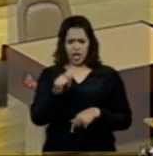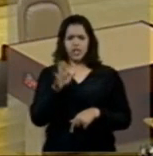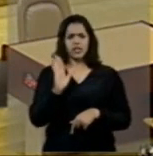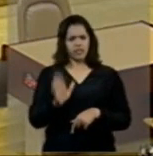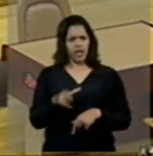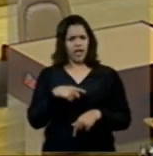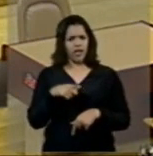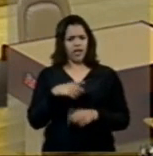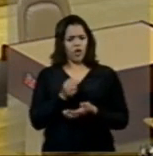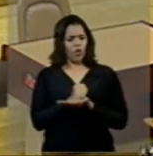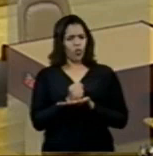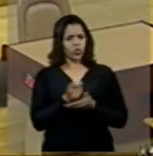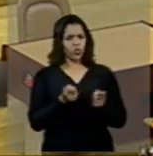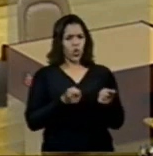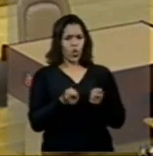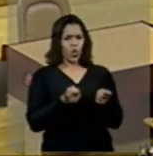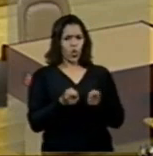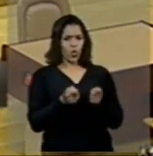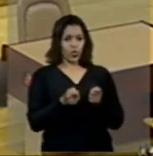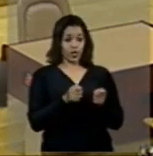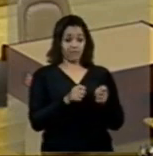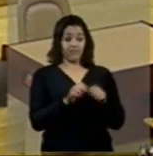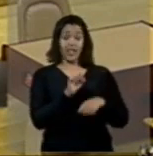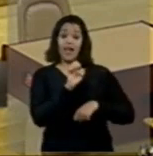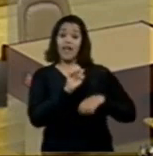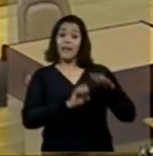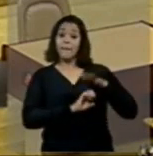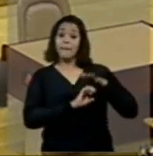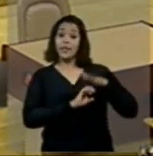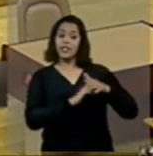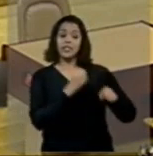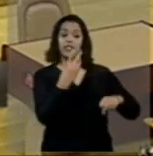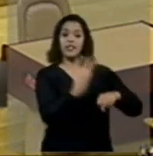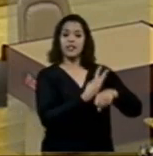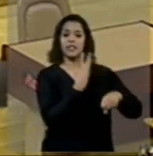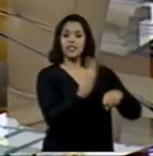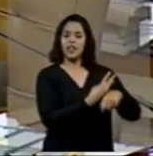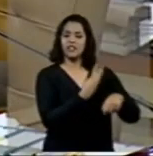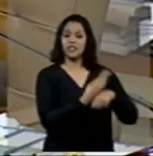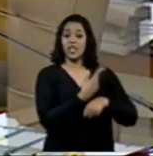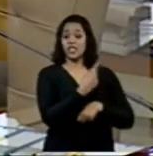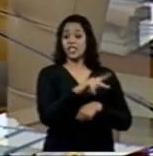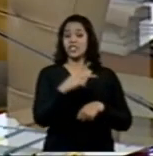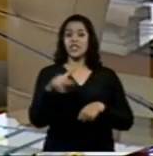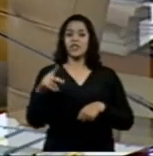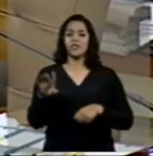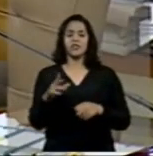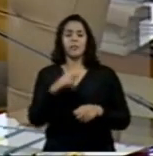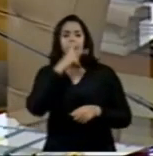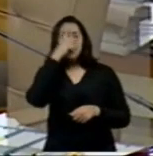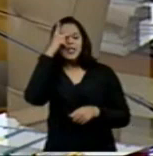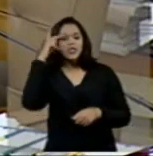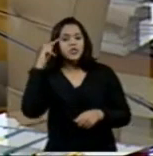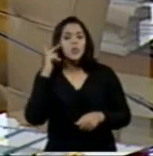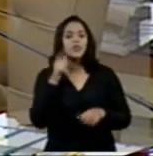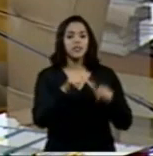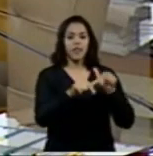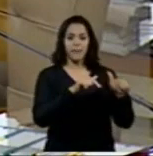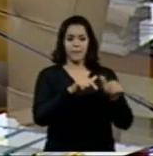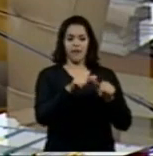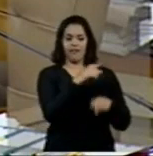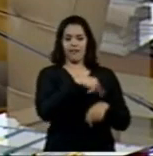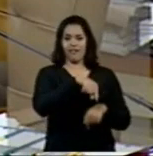as empresas terceirizadas e seus, aspas, no original, empregados, em,